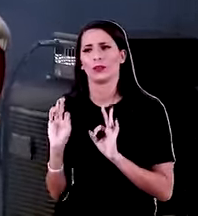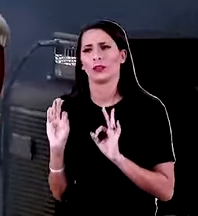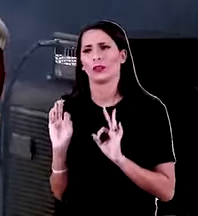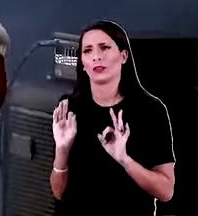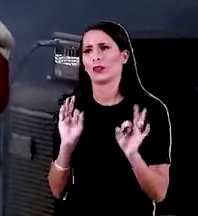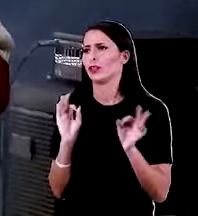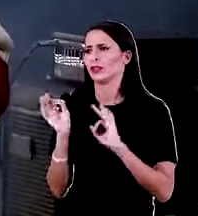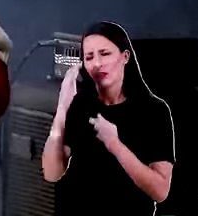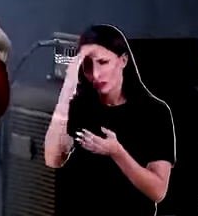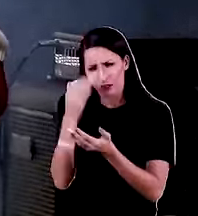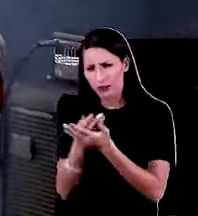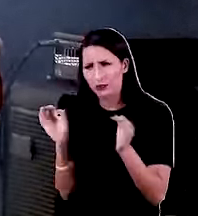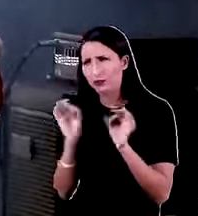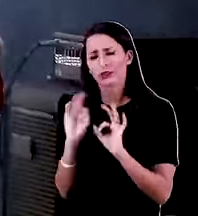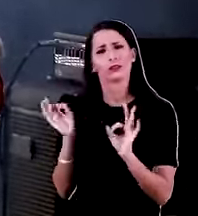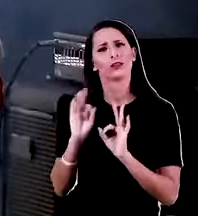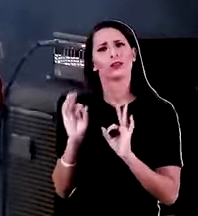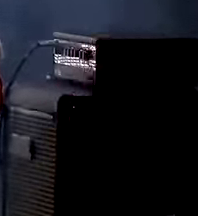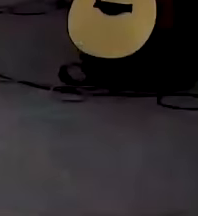não tô acreditando.